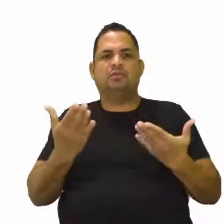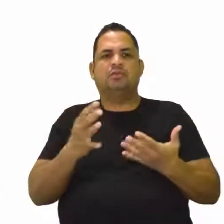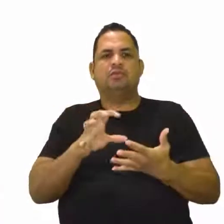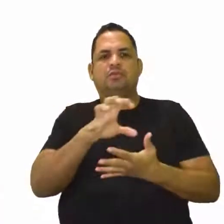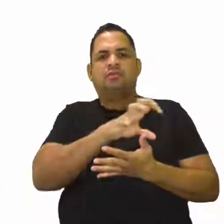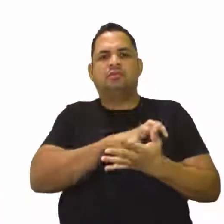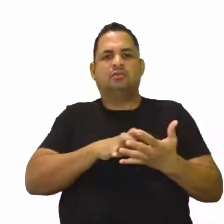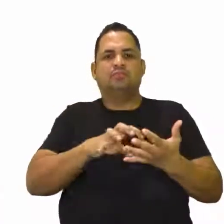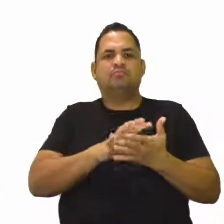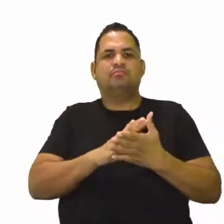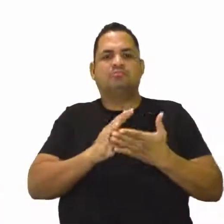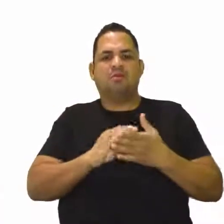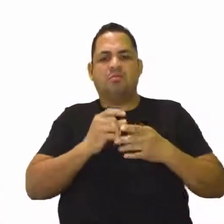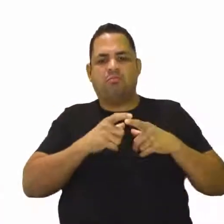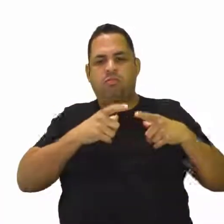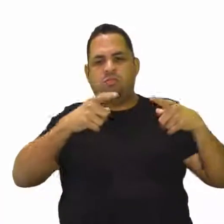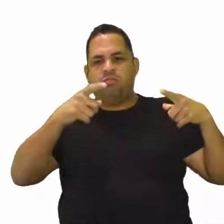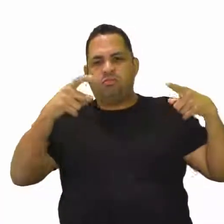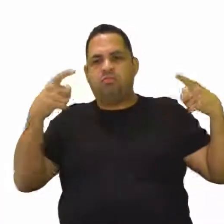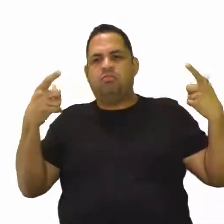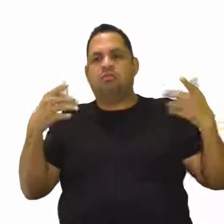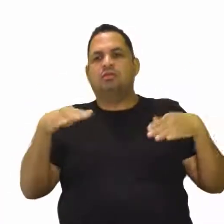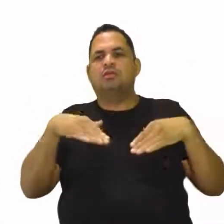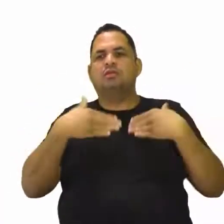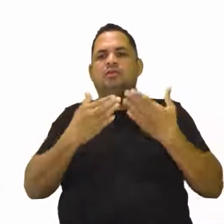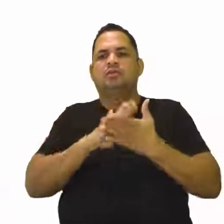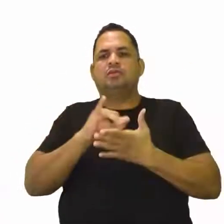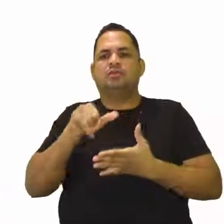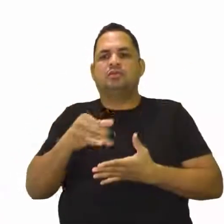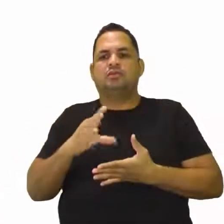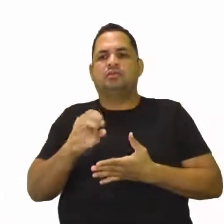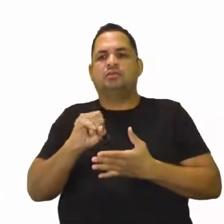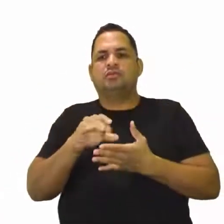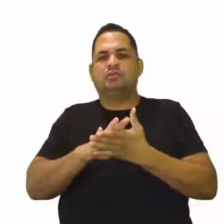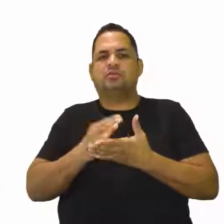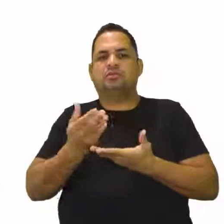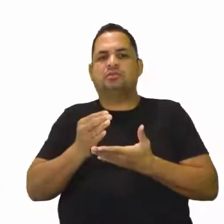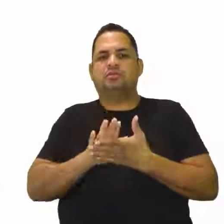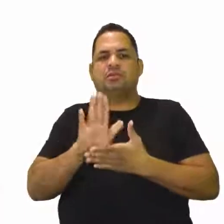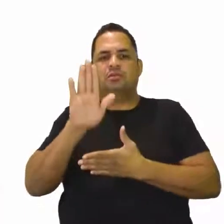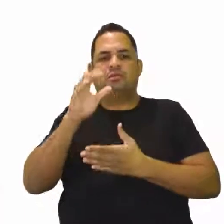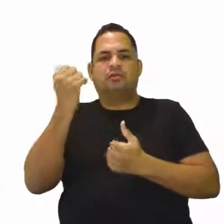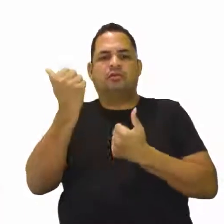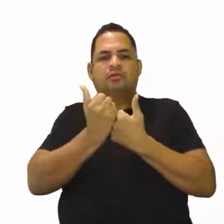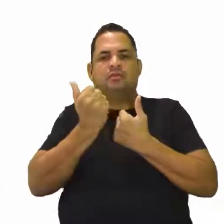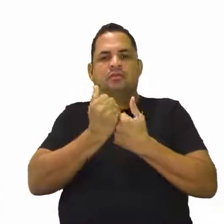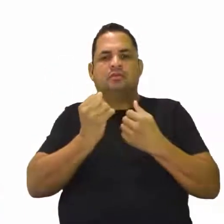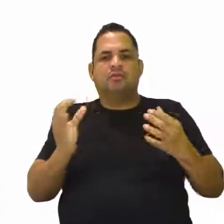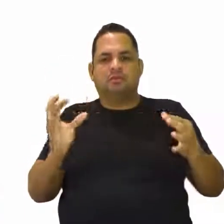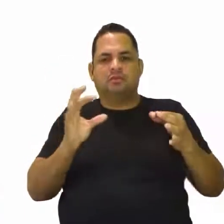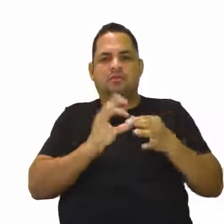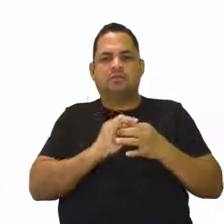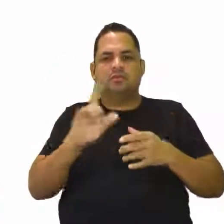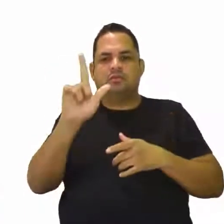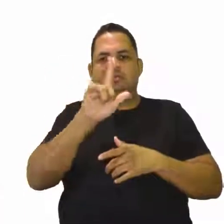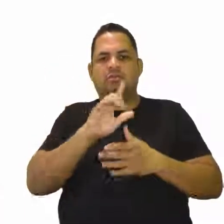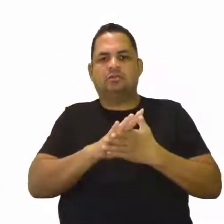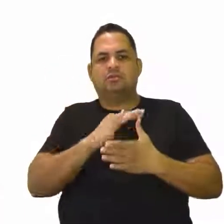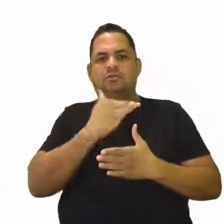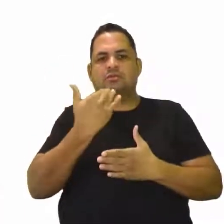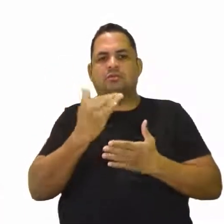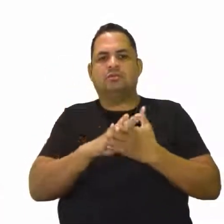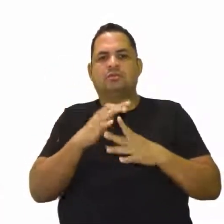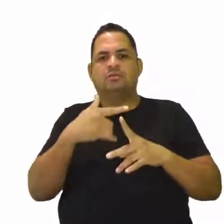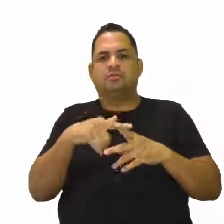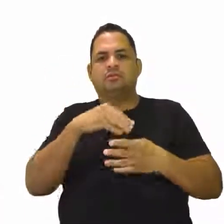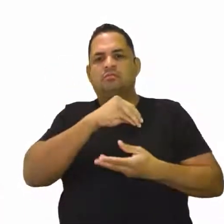A revolta ganhou mais intensidade quando João Pessoa, candidato a vice-presidente da Aliança Liberal, foi assassinado por